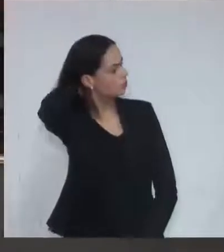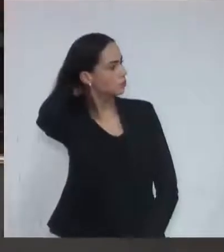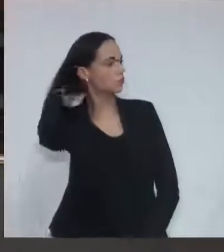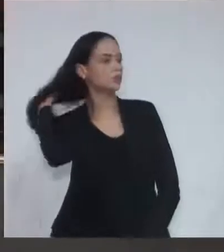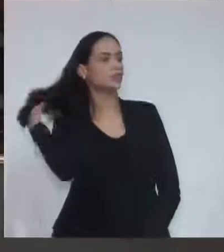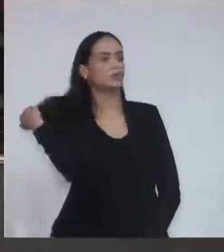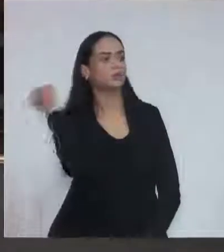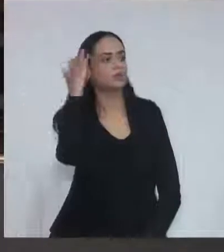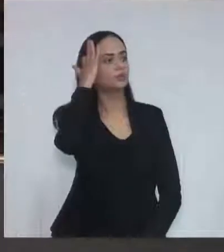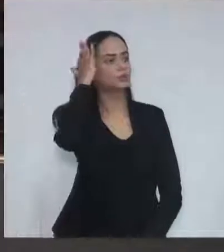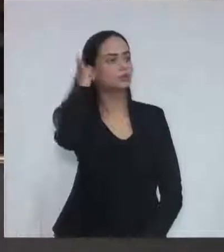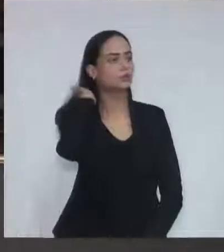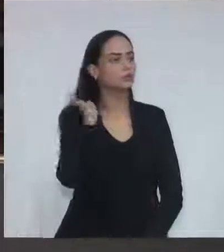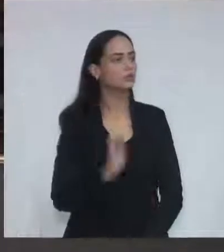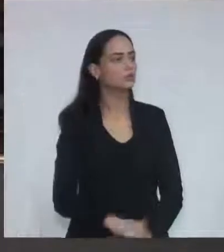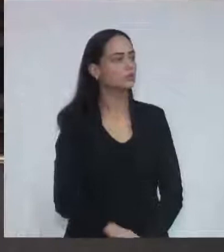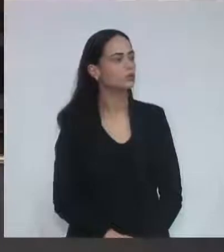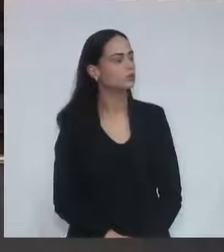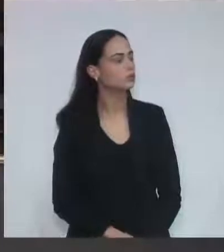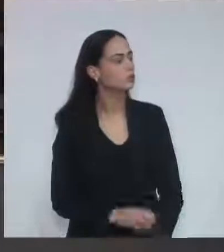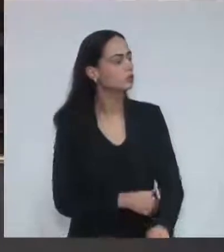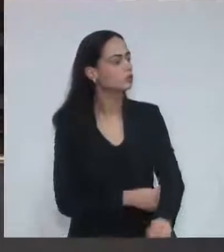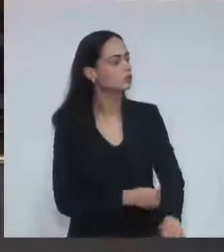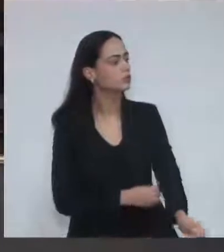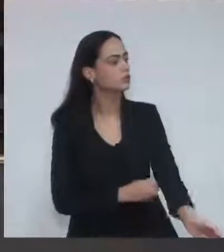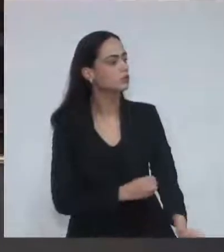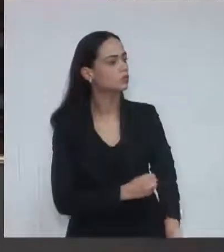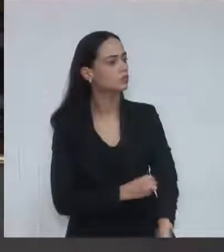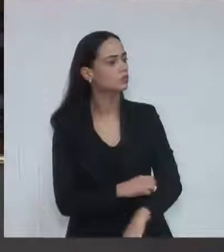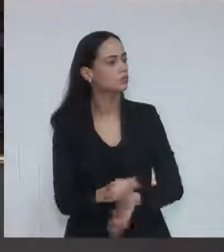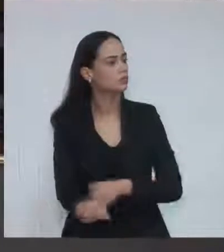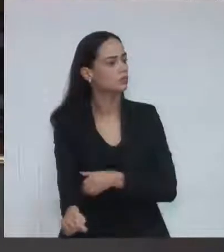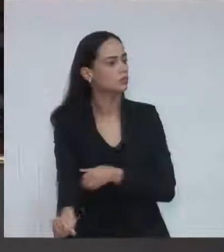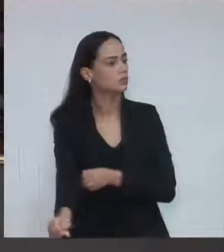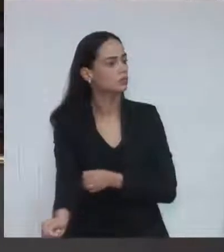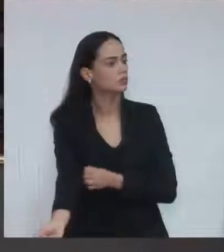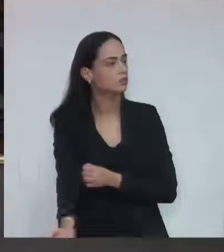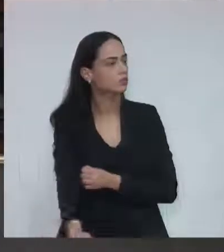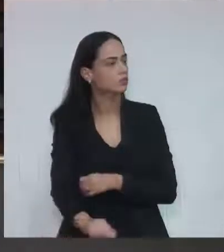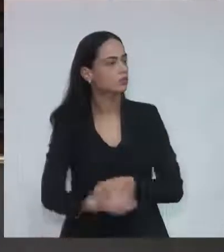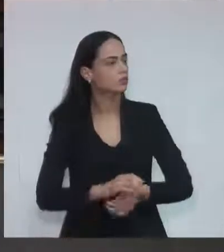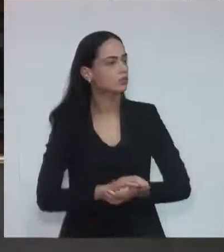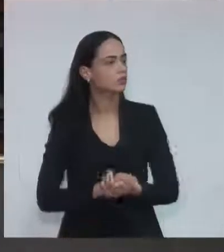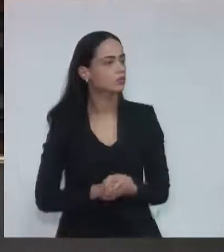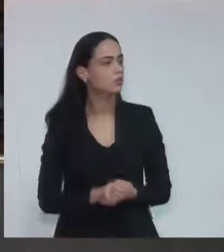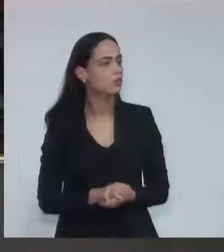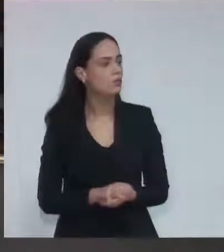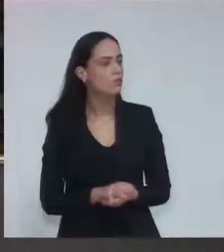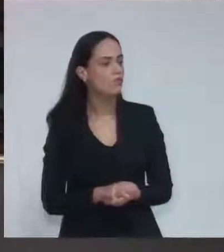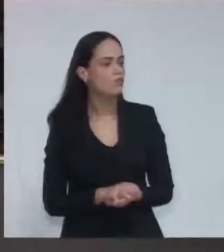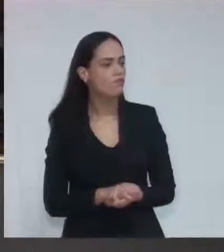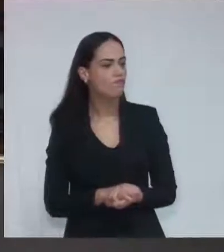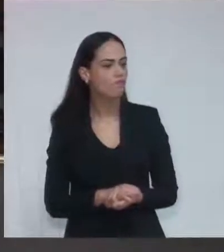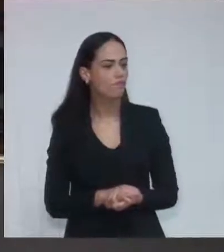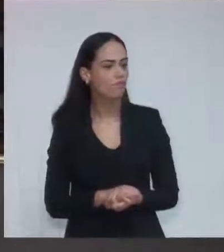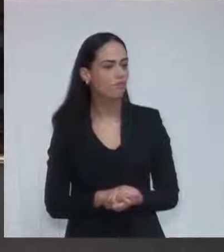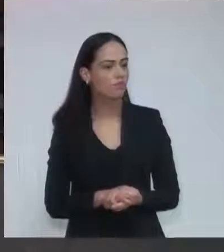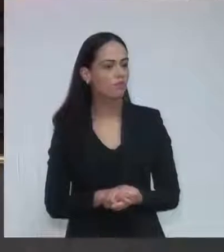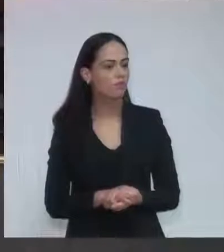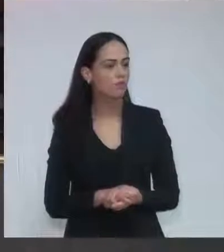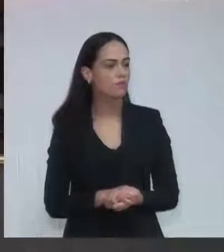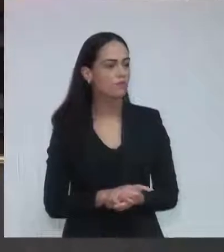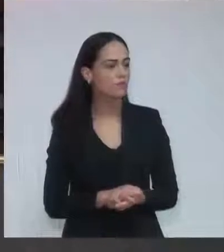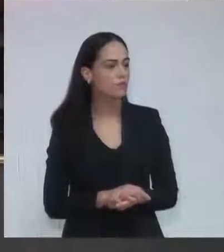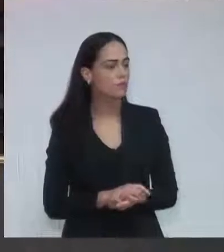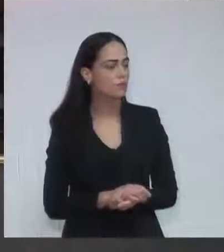É, os dois. Qual que é esse? Esse é o outro. Esse aí e o outro que é do Esse. Qual que é da promotoria? Essa aí é da promotoria, que é